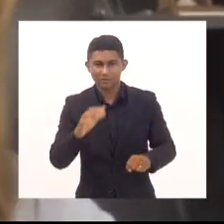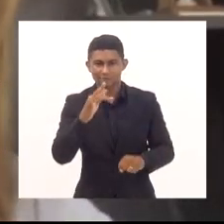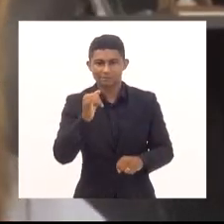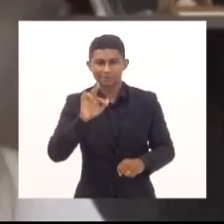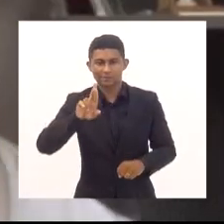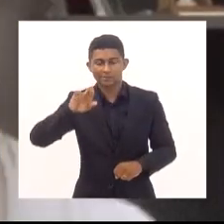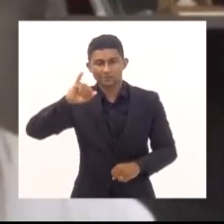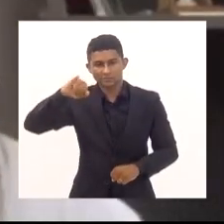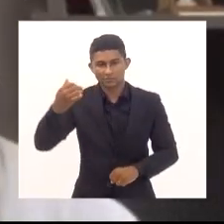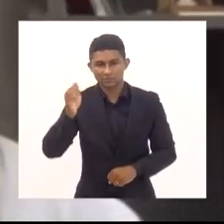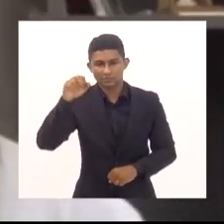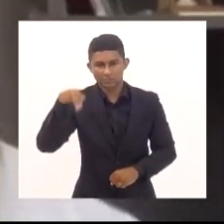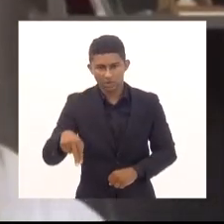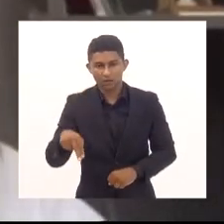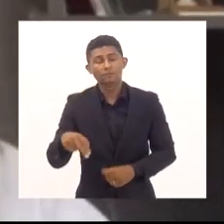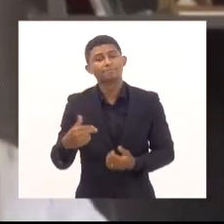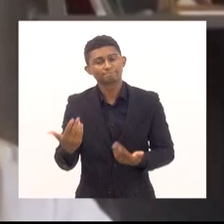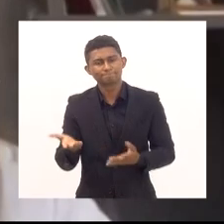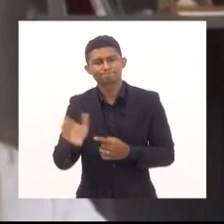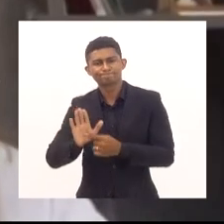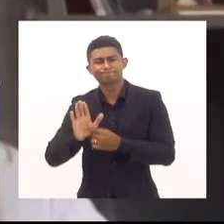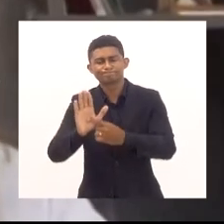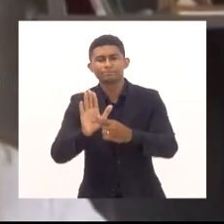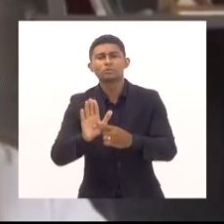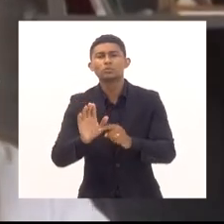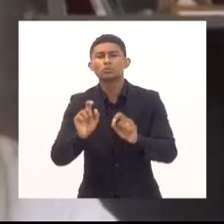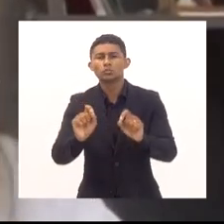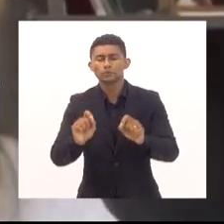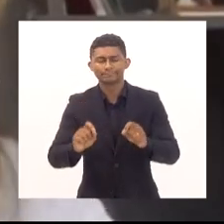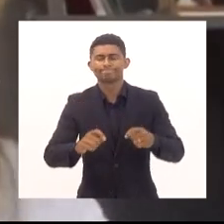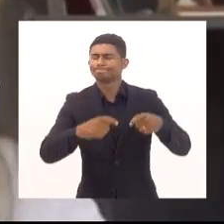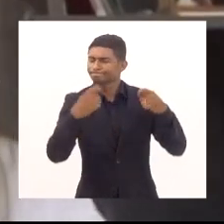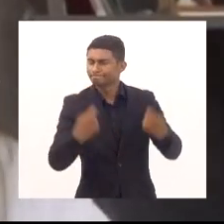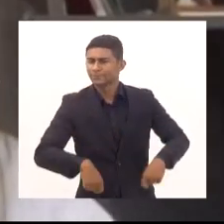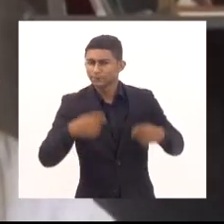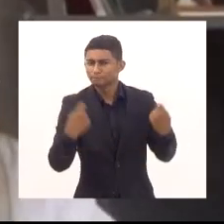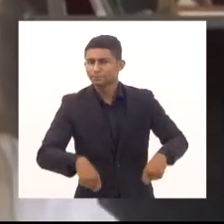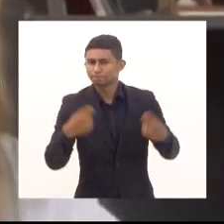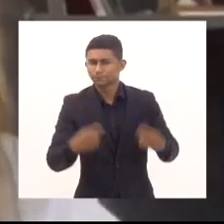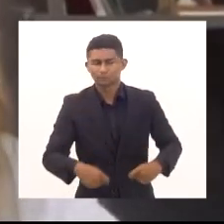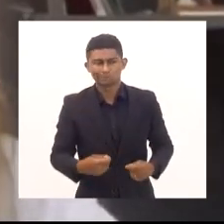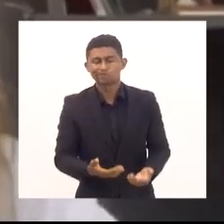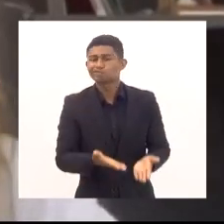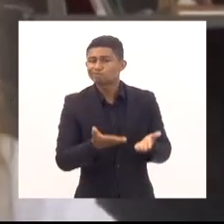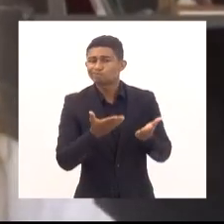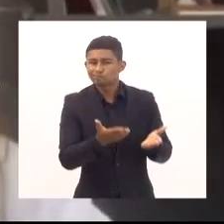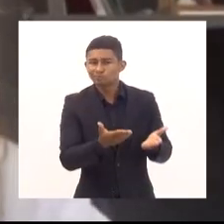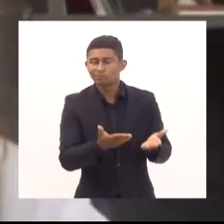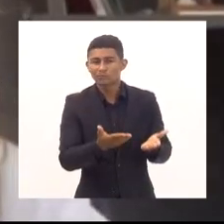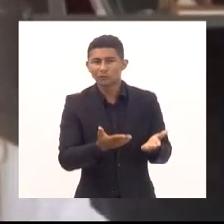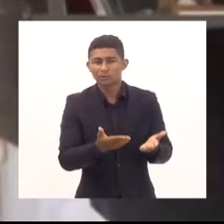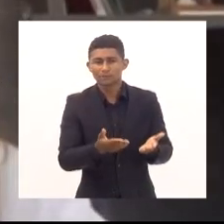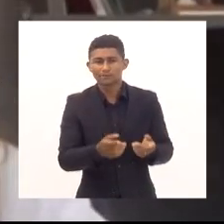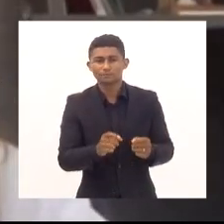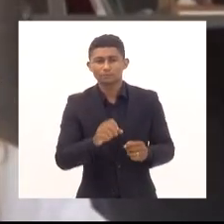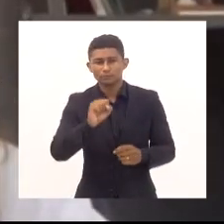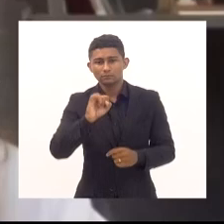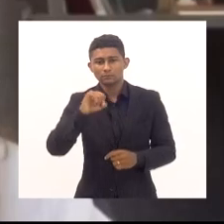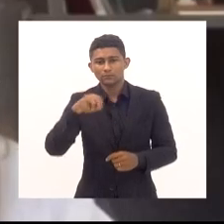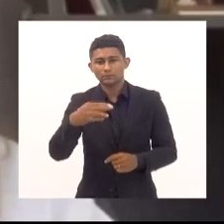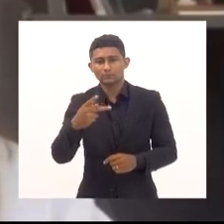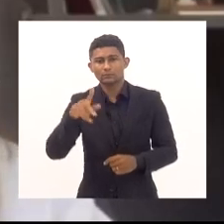que apontava, né, essa necessidade de ampliar o alcance do Simples